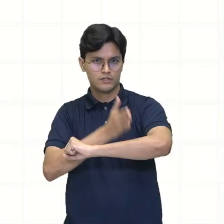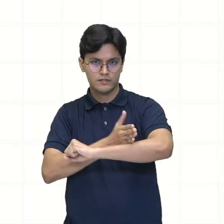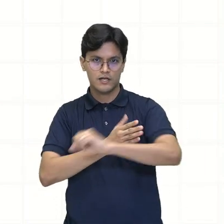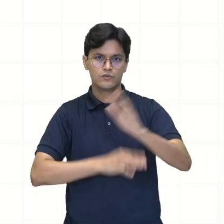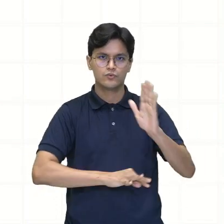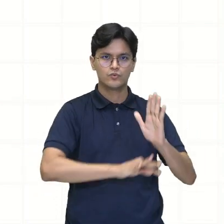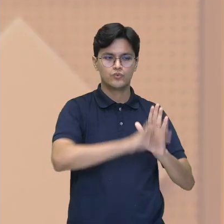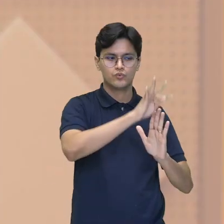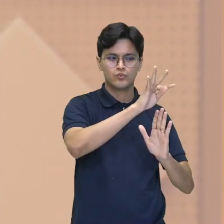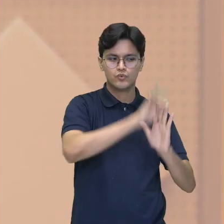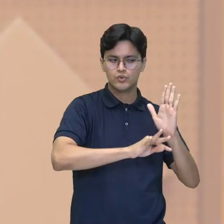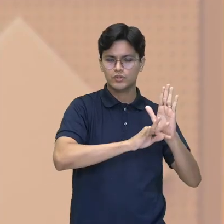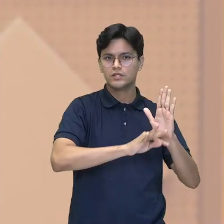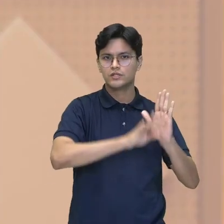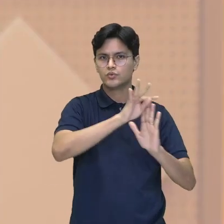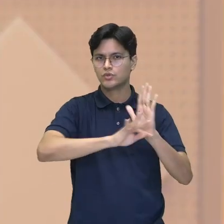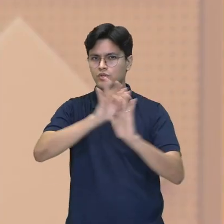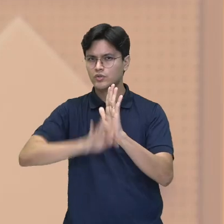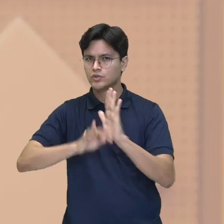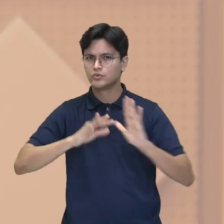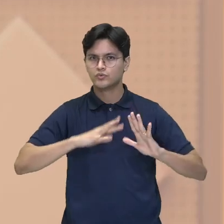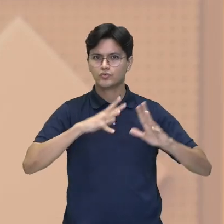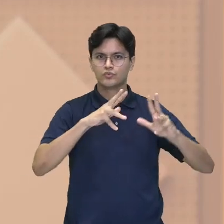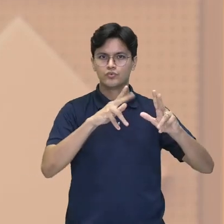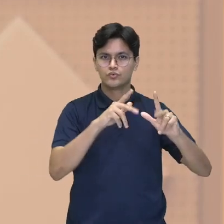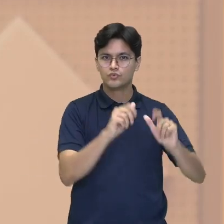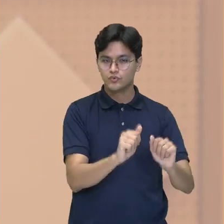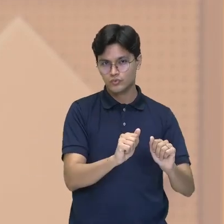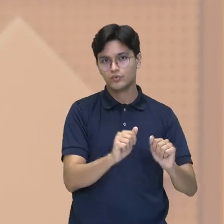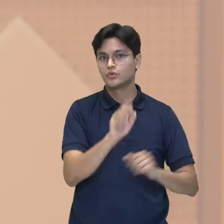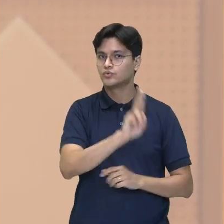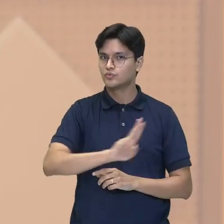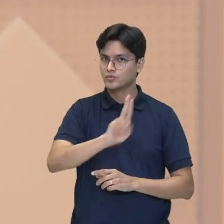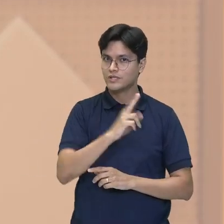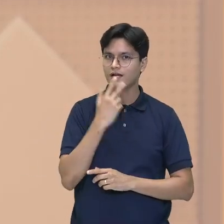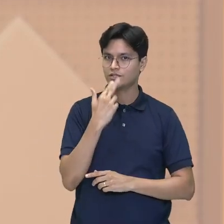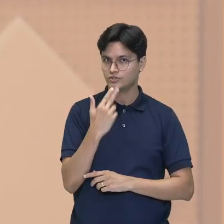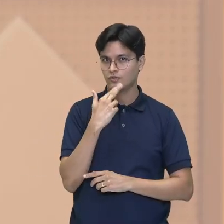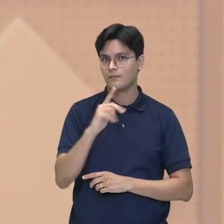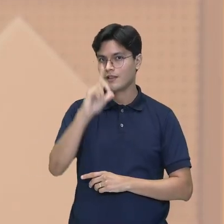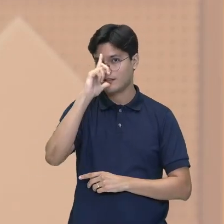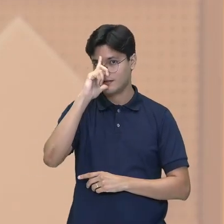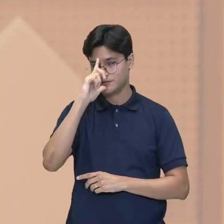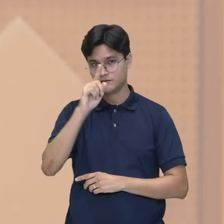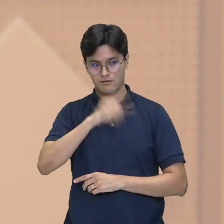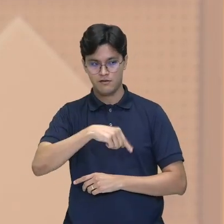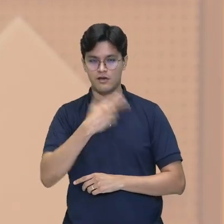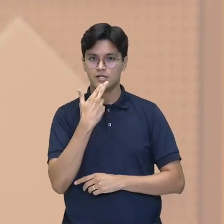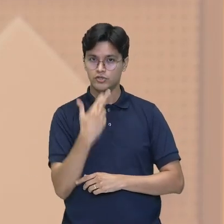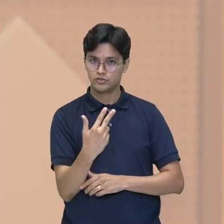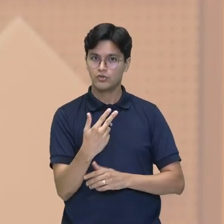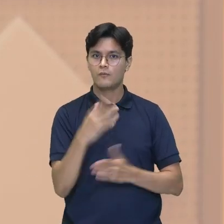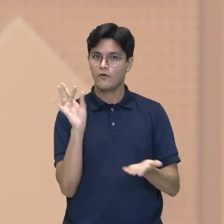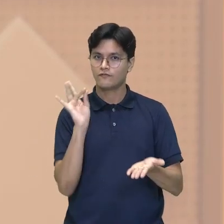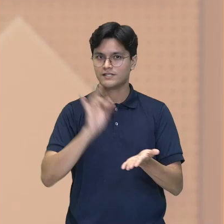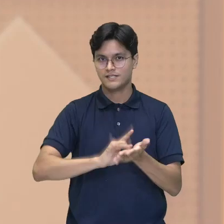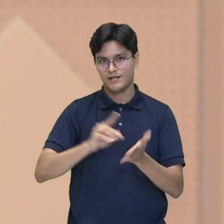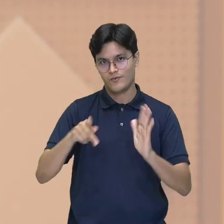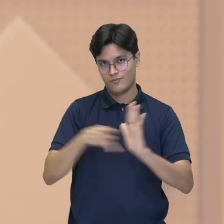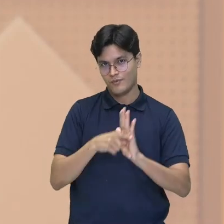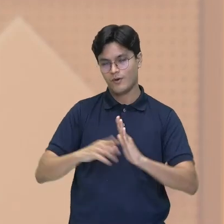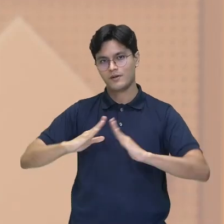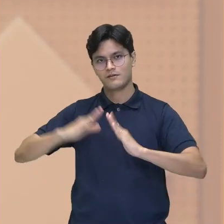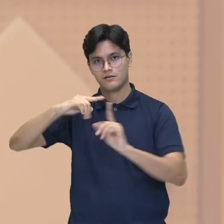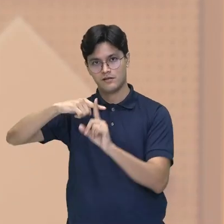eles eram veiculados, ou seja, eles eram transmitidos no latim, que era a linguagem oficial da Igreja Católica.